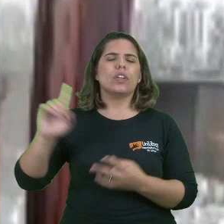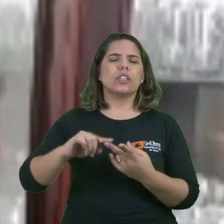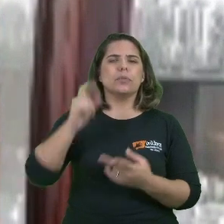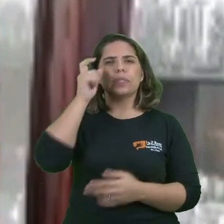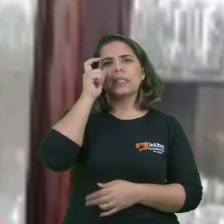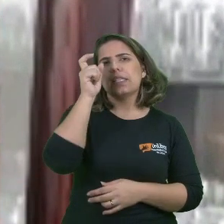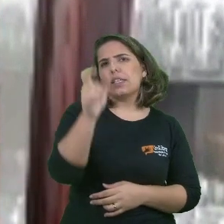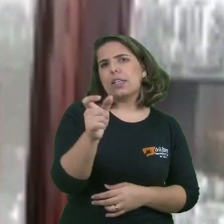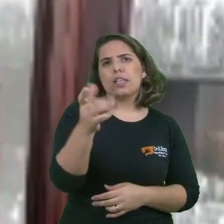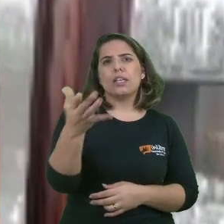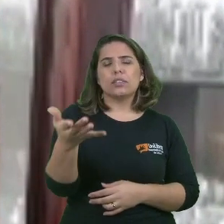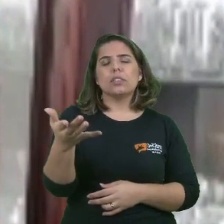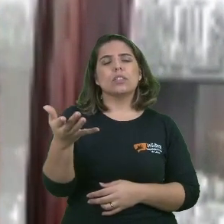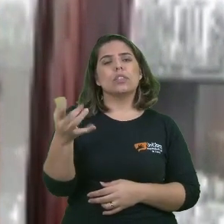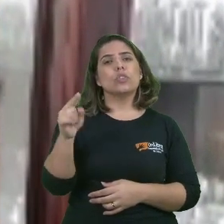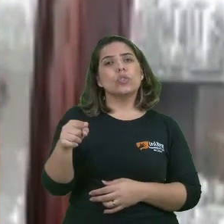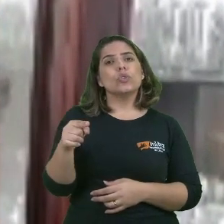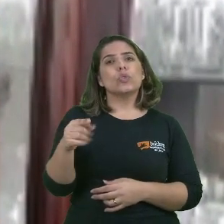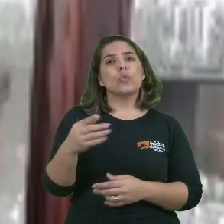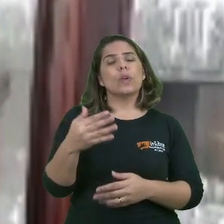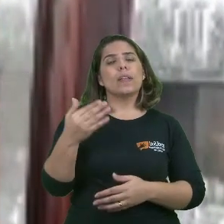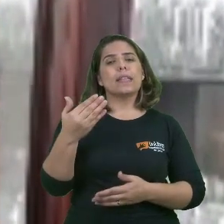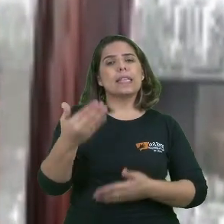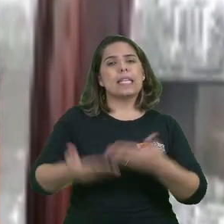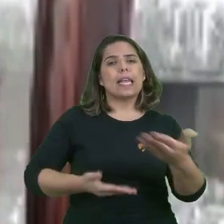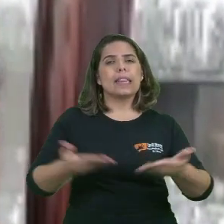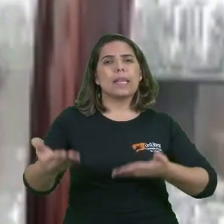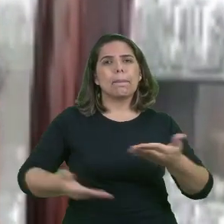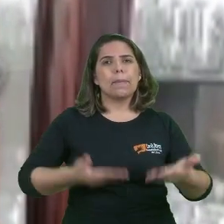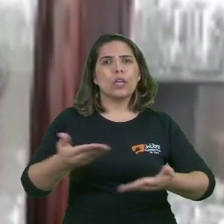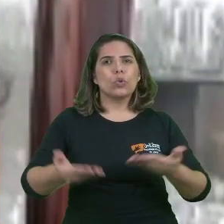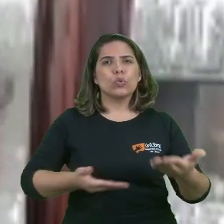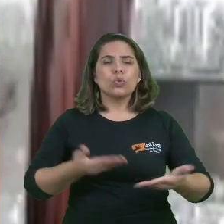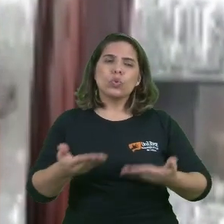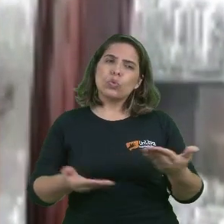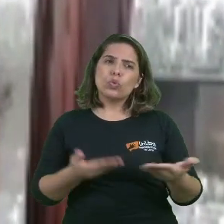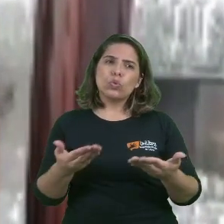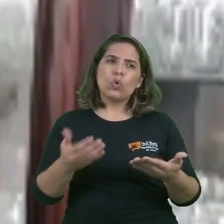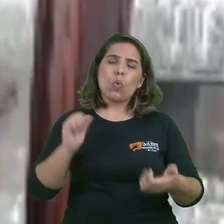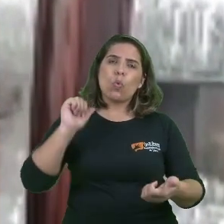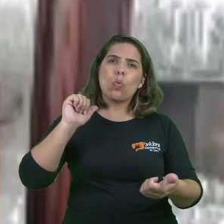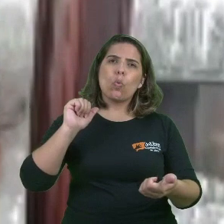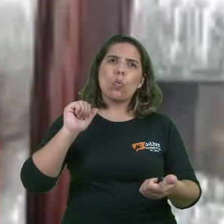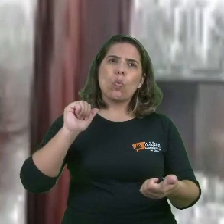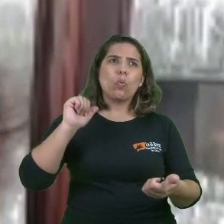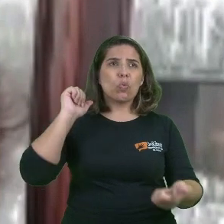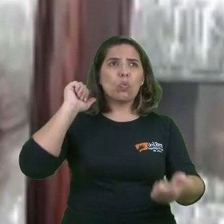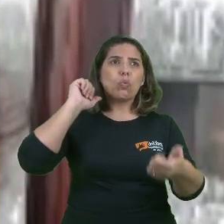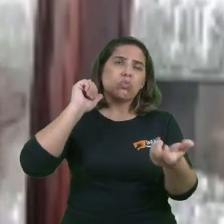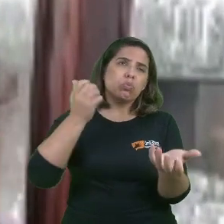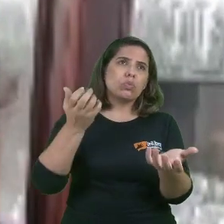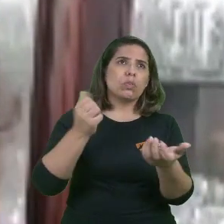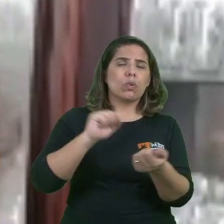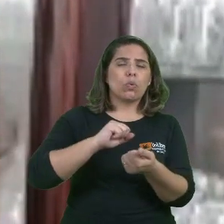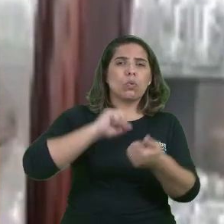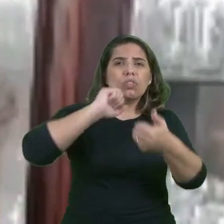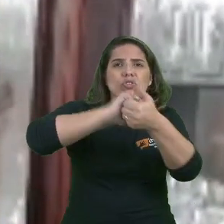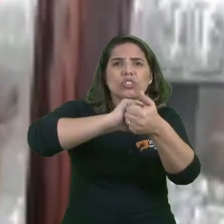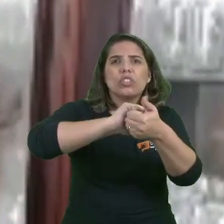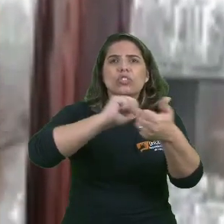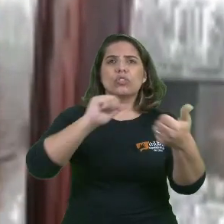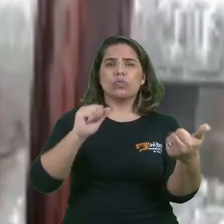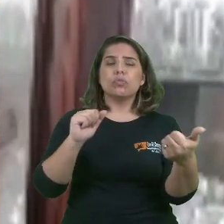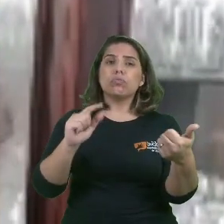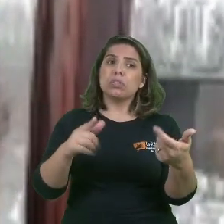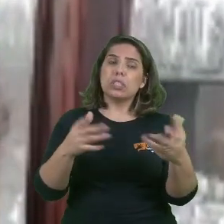interesses de um tratamento muito aplicativo vida estatísticas que